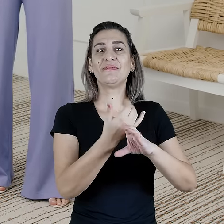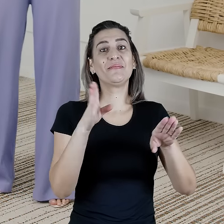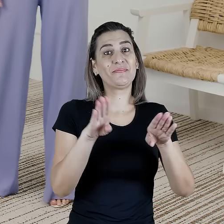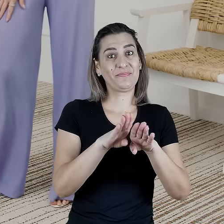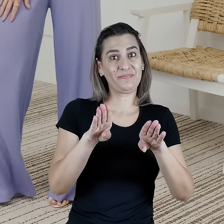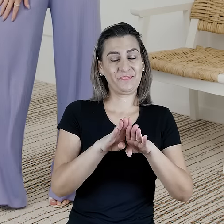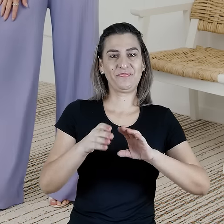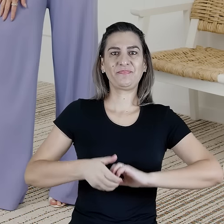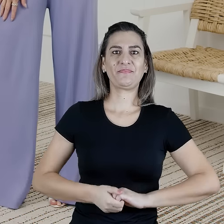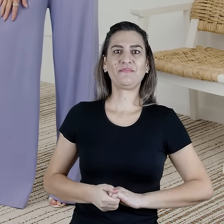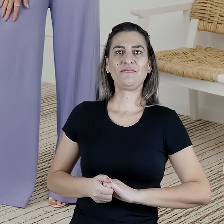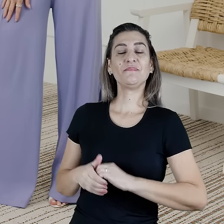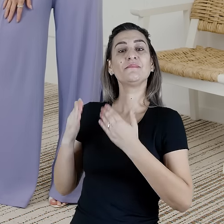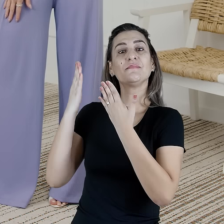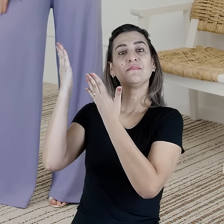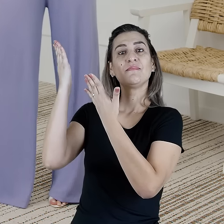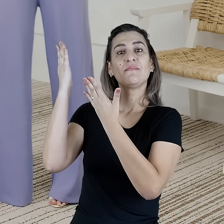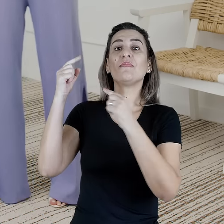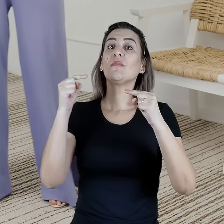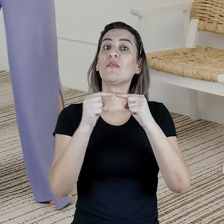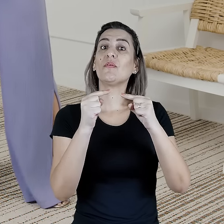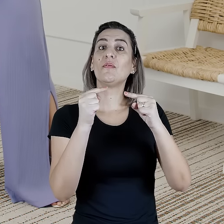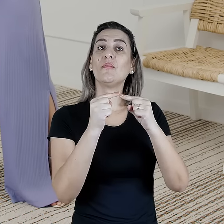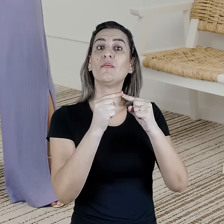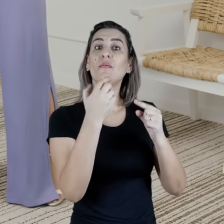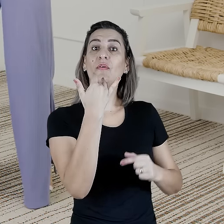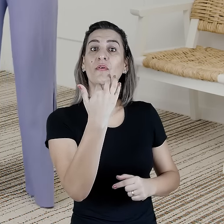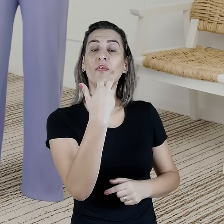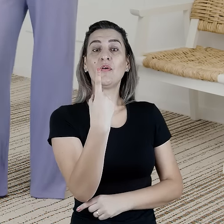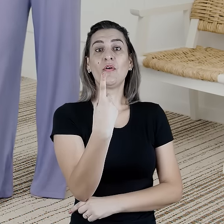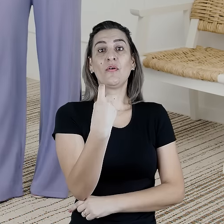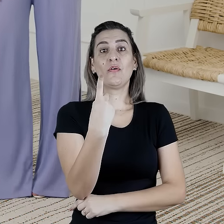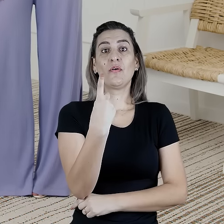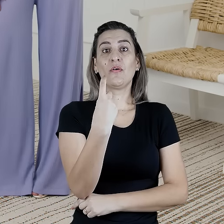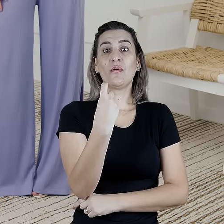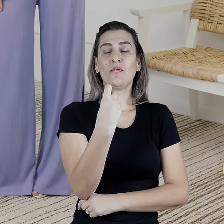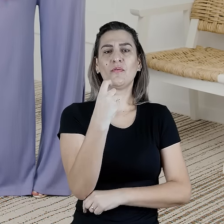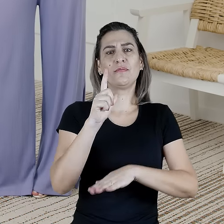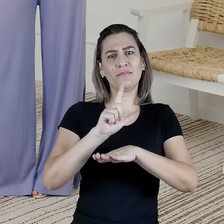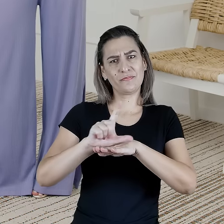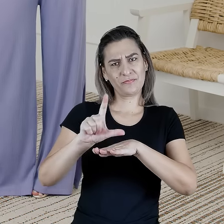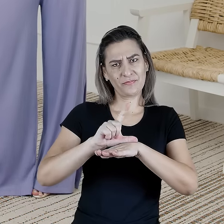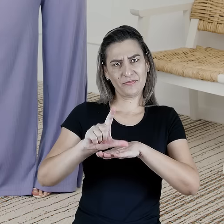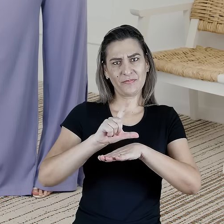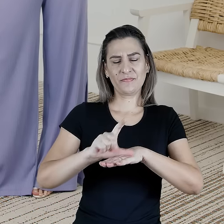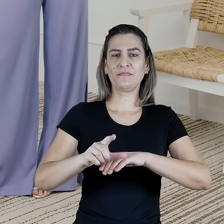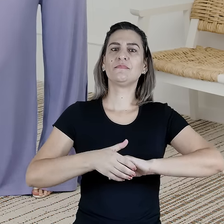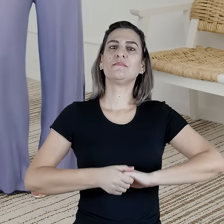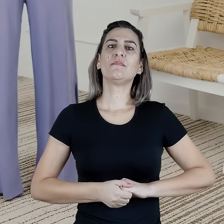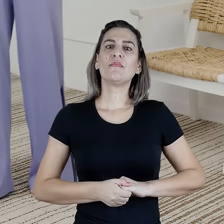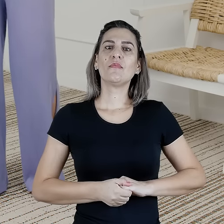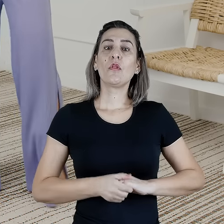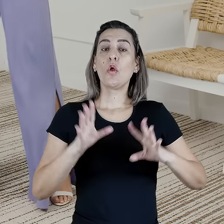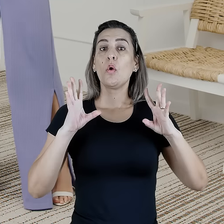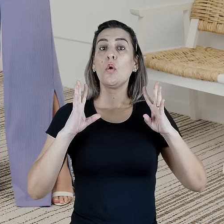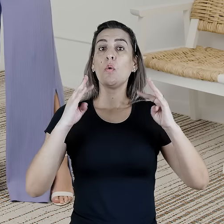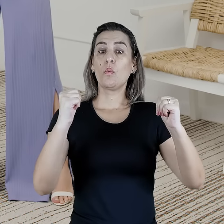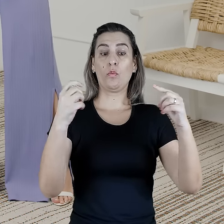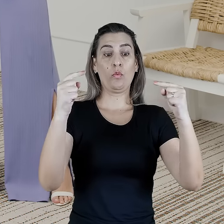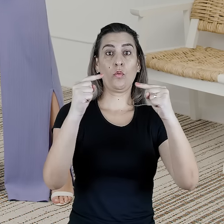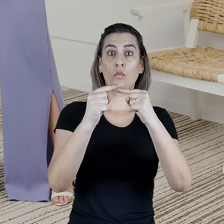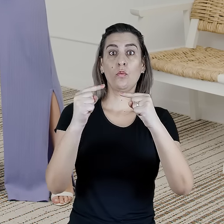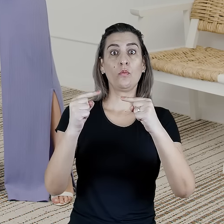já comecei aqui com uma combinação monocromática. Tudo na mesma cor lilás. Nenhuma peça chamando mais